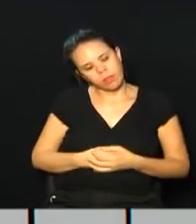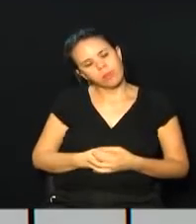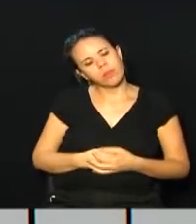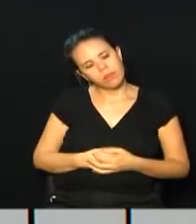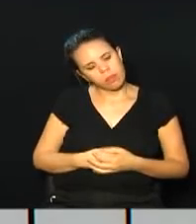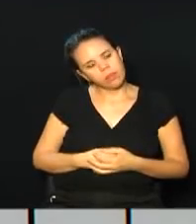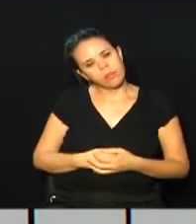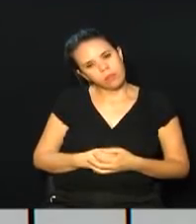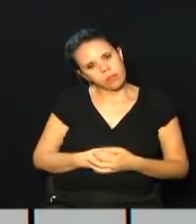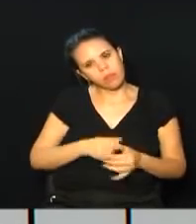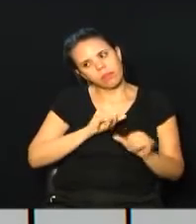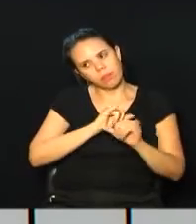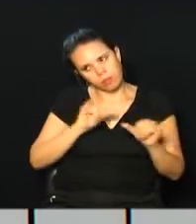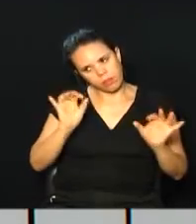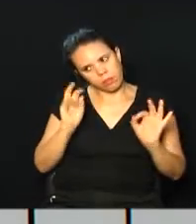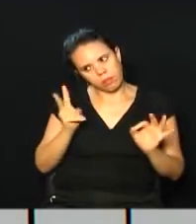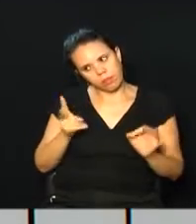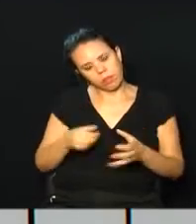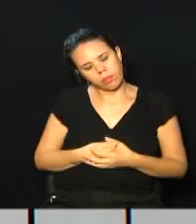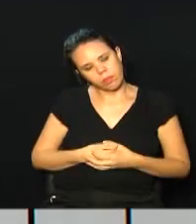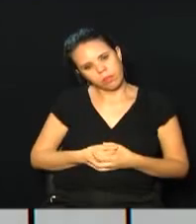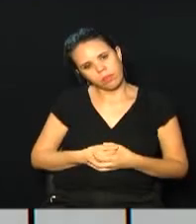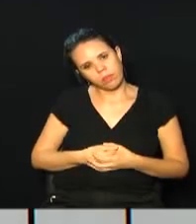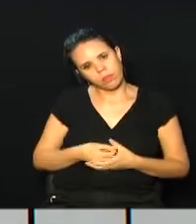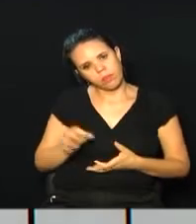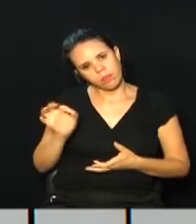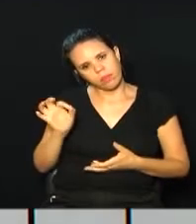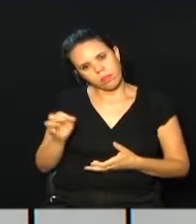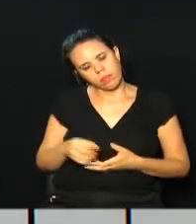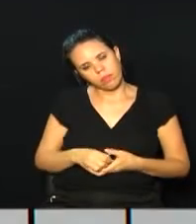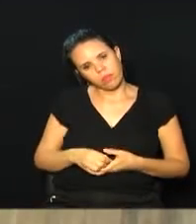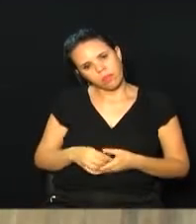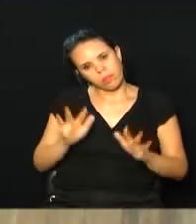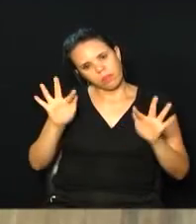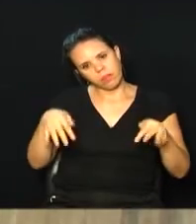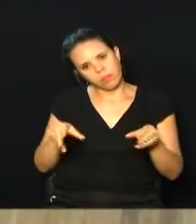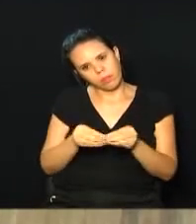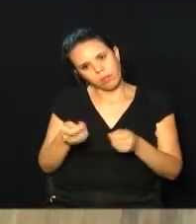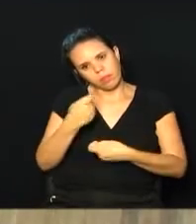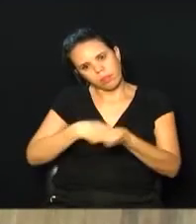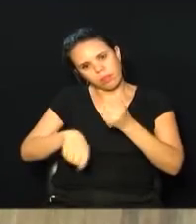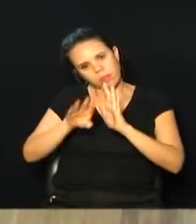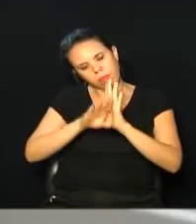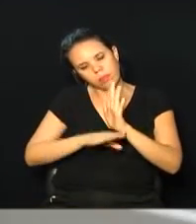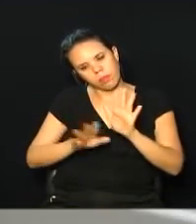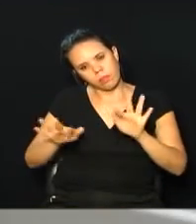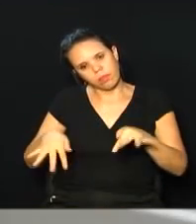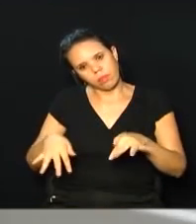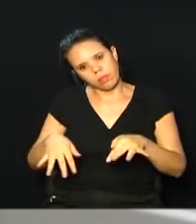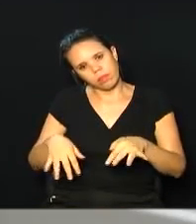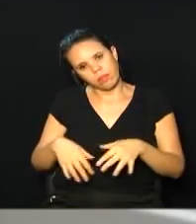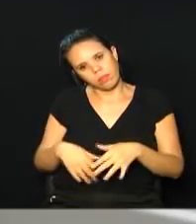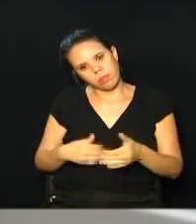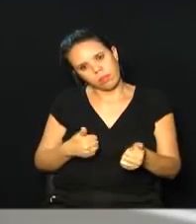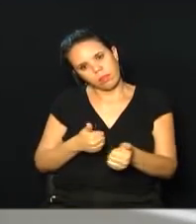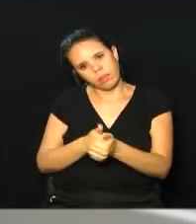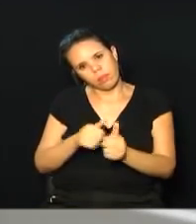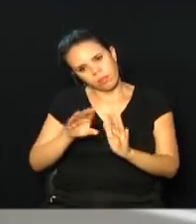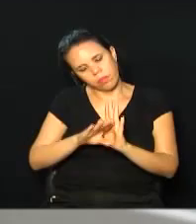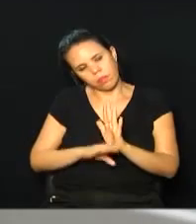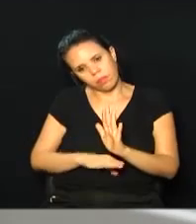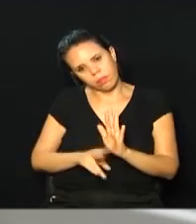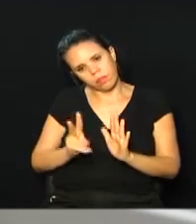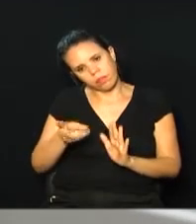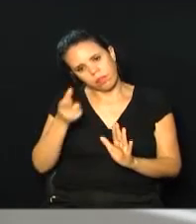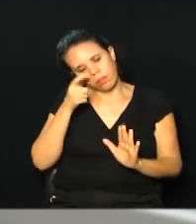a dar sequência a isso. Tá certo, então, e a gente encerra o Questão de Ordem por aqui. Até um próximo programa.